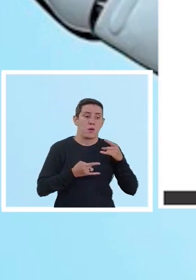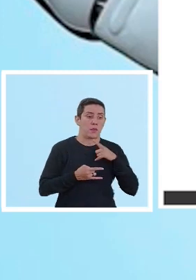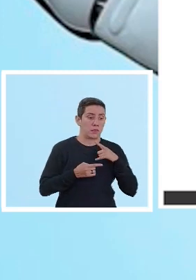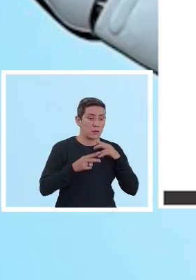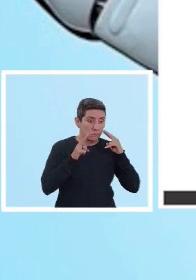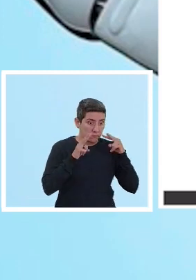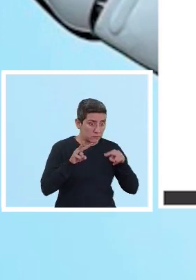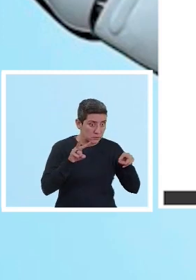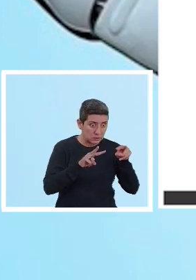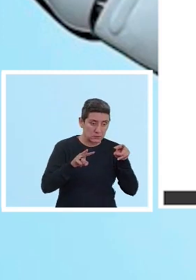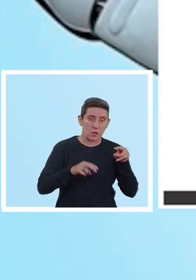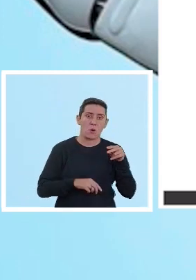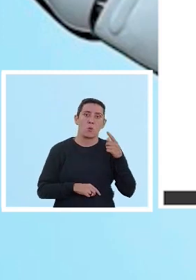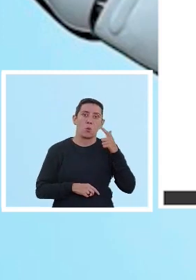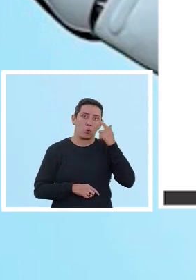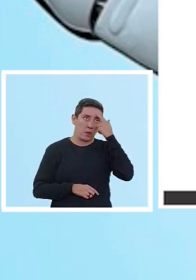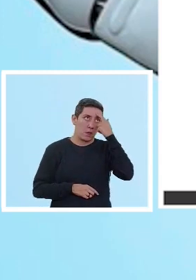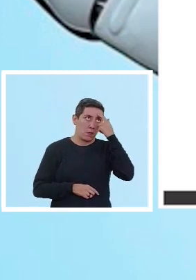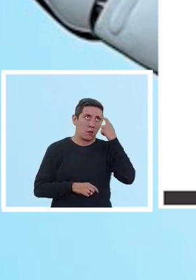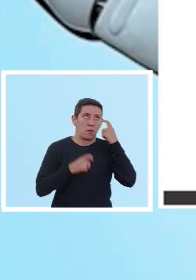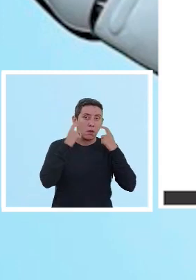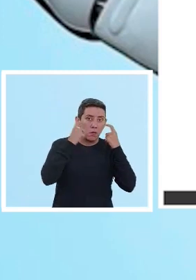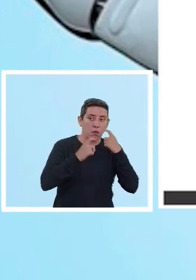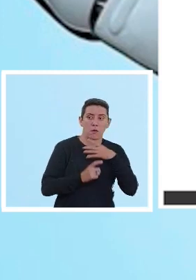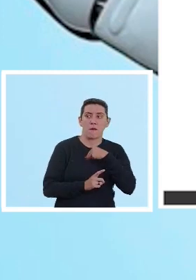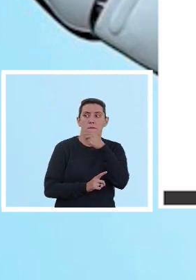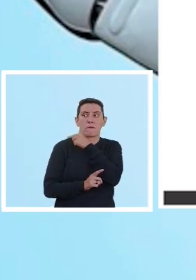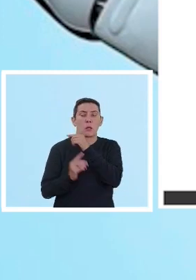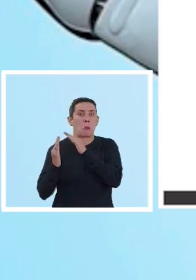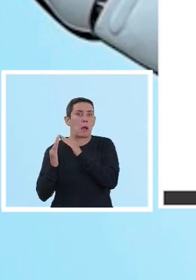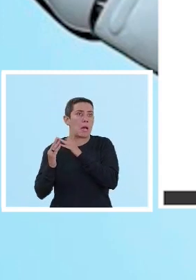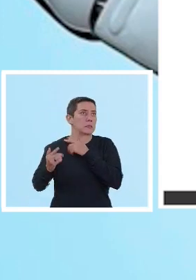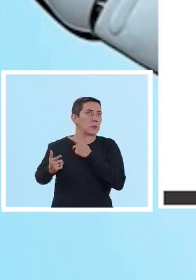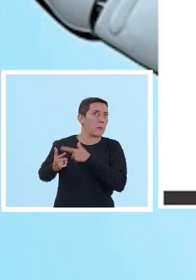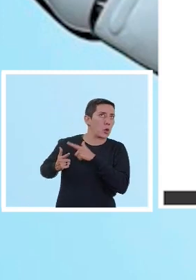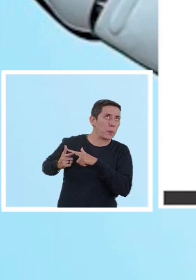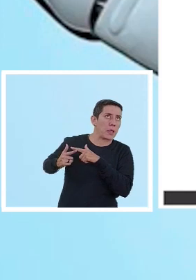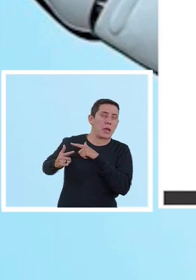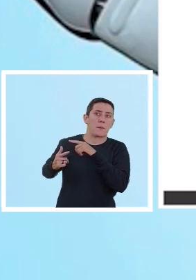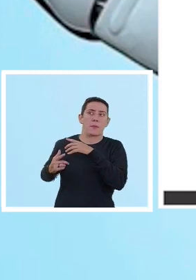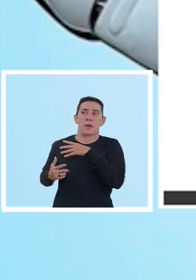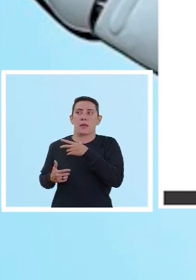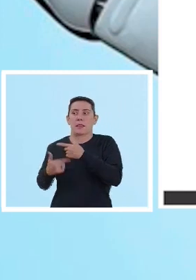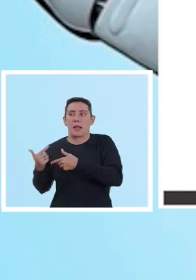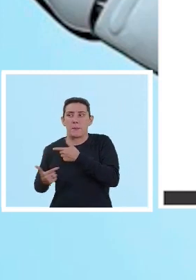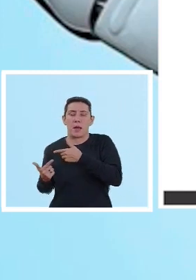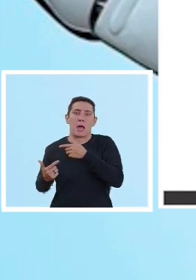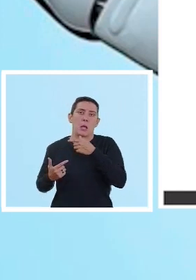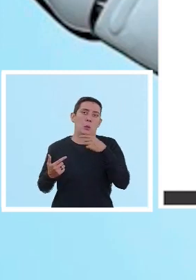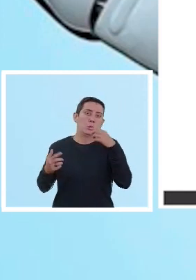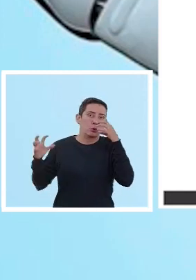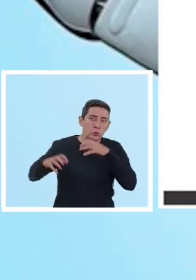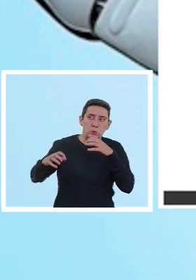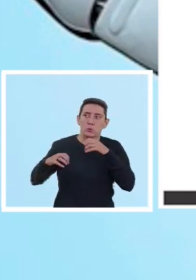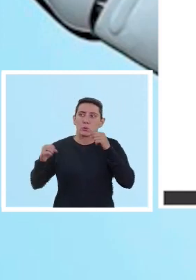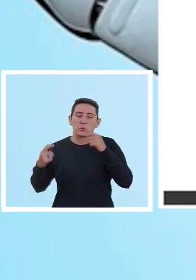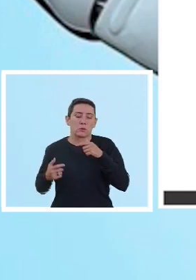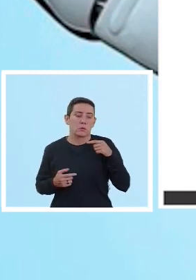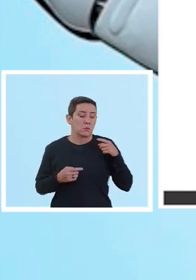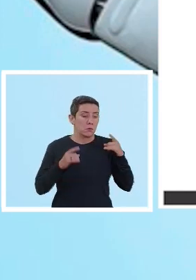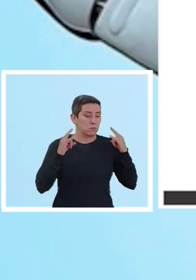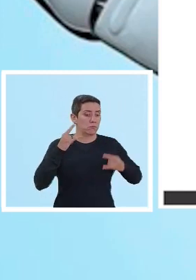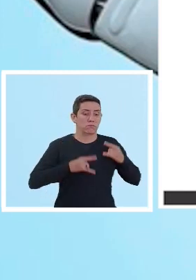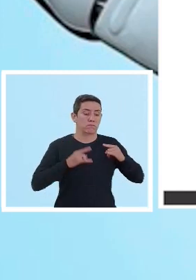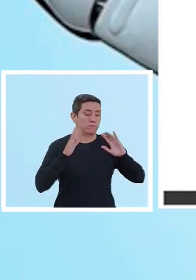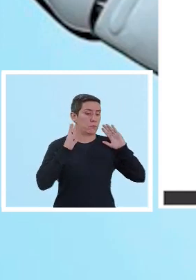pagar ela não tem que se preocupar o que o filho vai comer ela não tem que se preocupar com um colega de trabalho né Ela